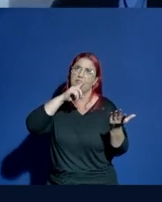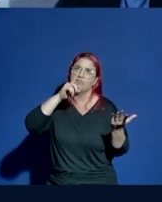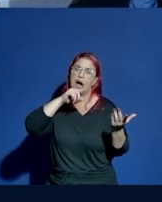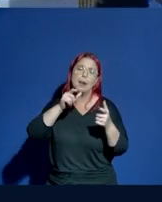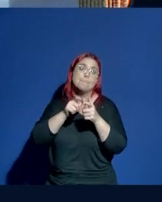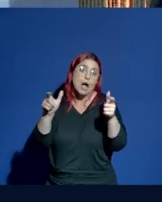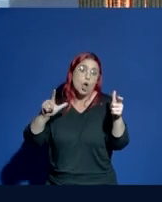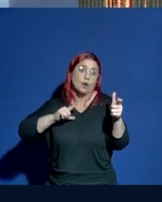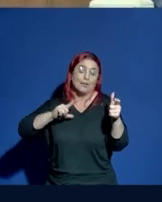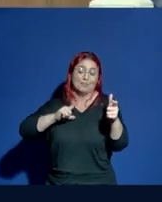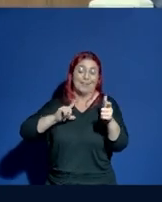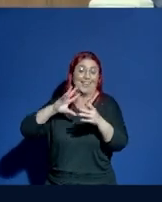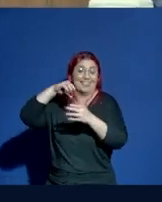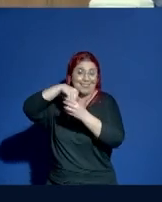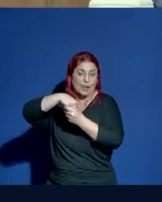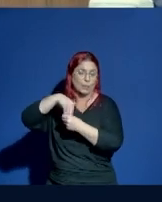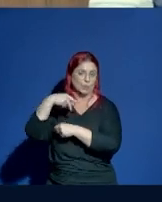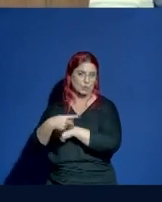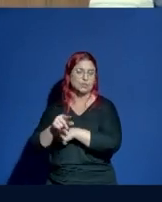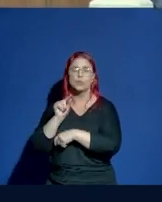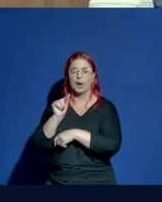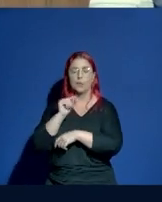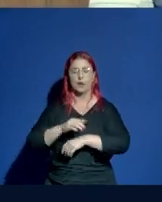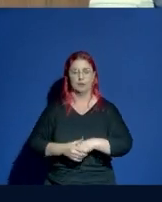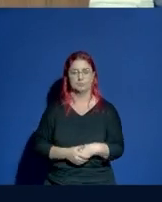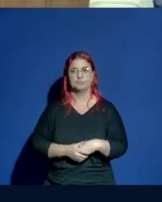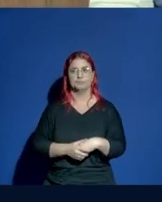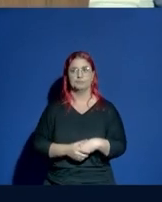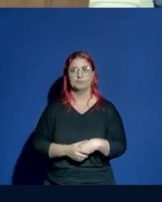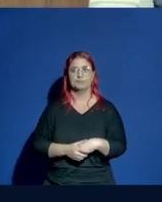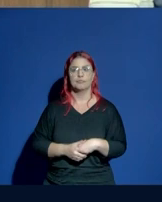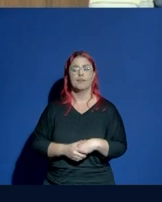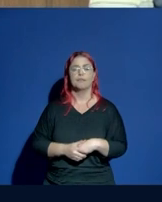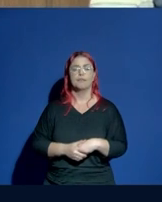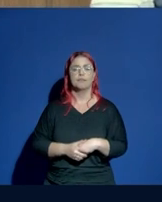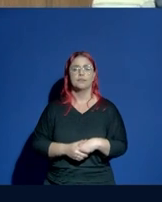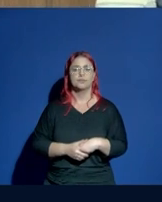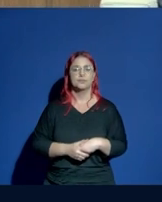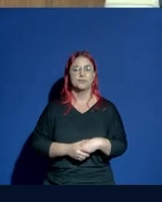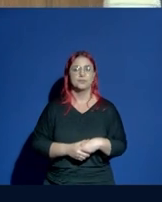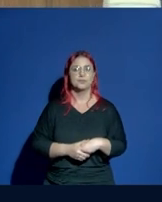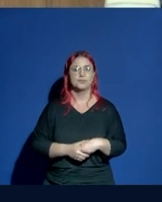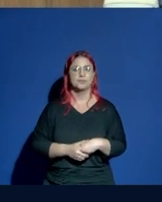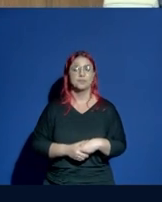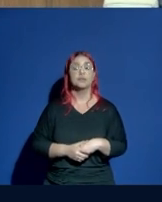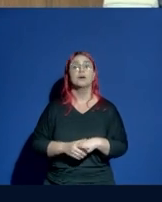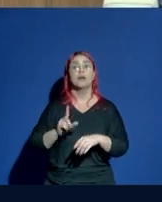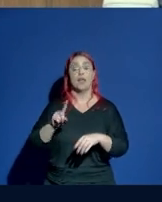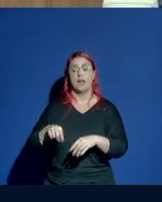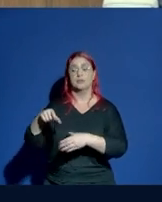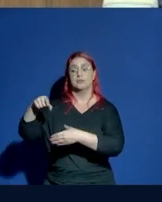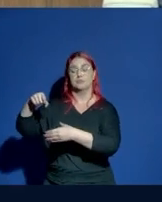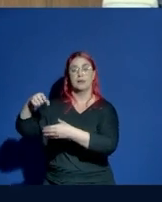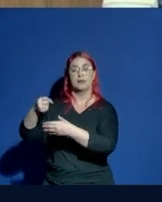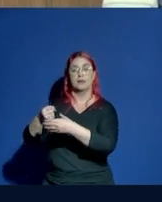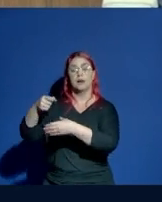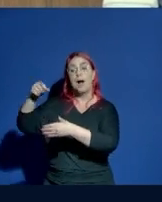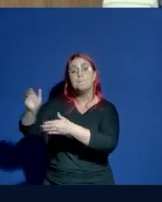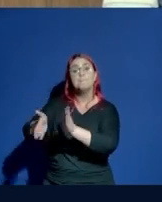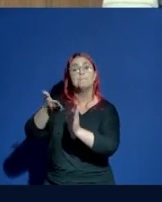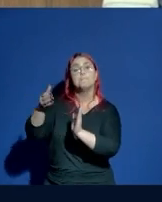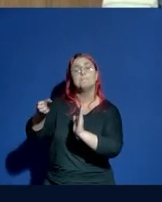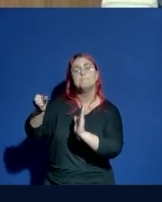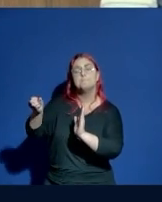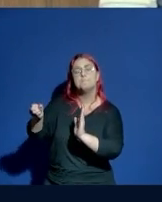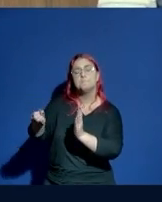nós temos na indústria como um todo esse descolamento entre as safras a capacidade produtiva